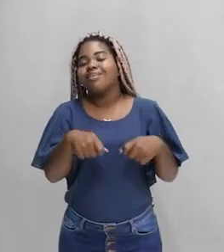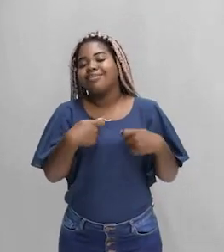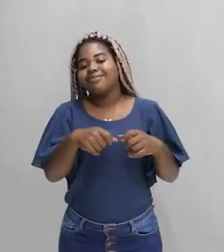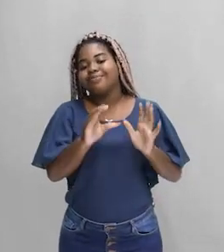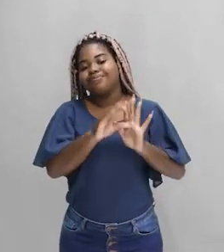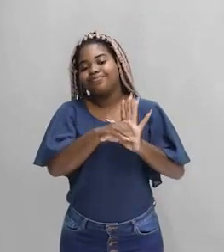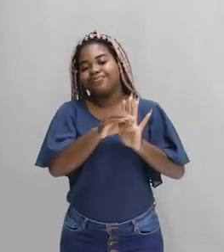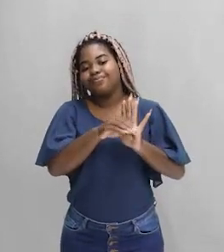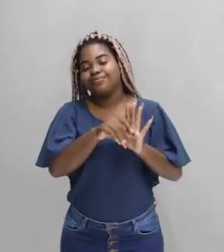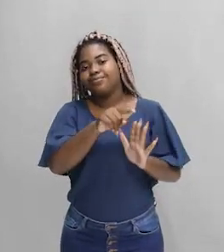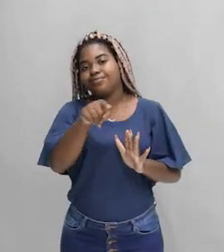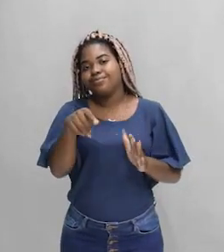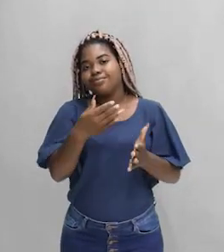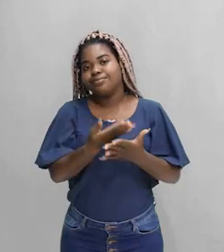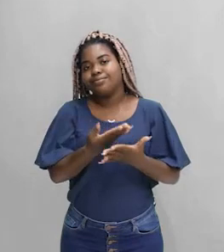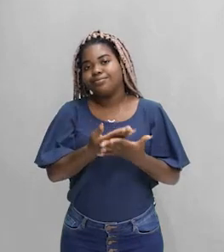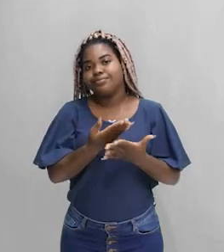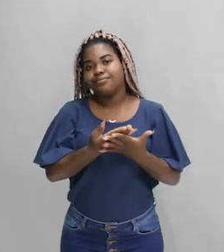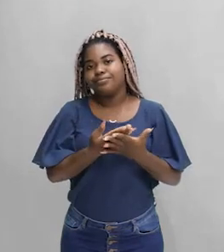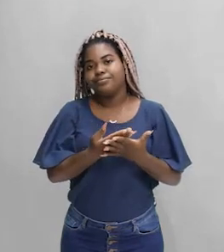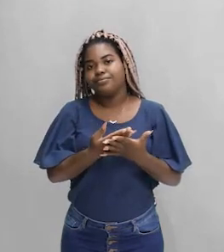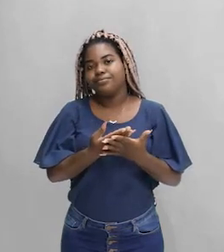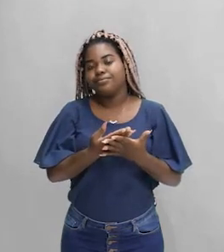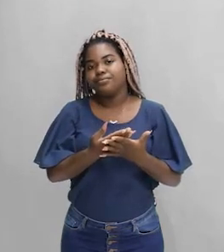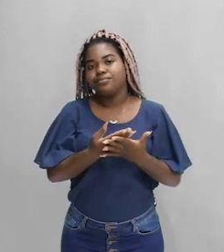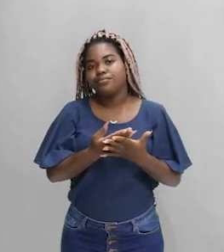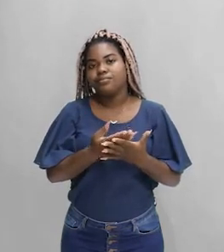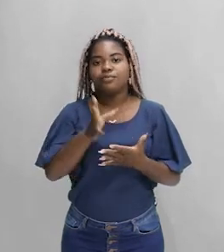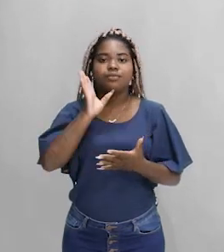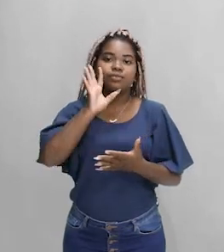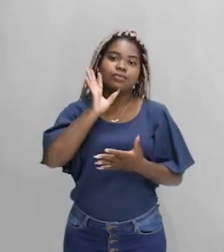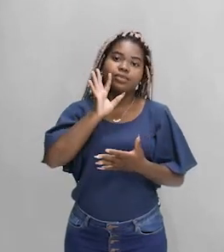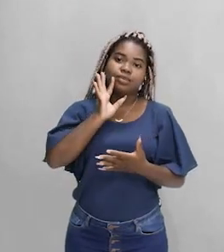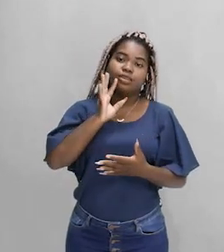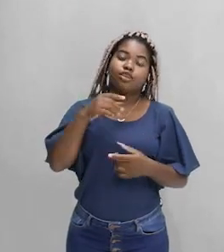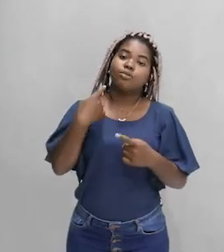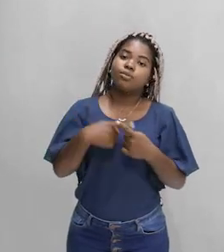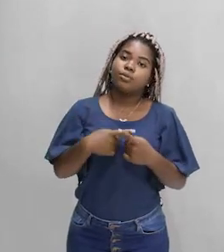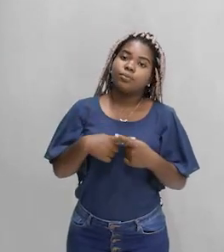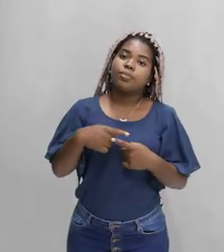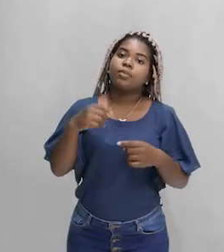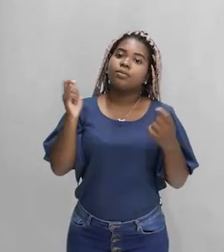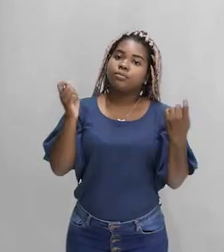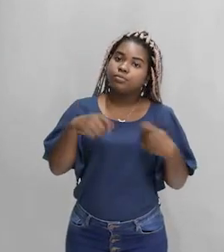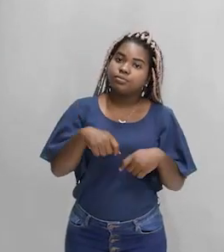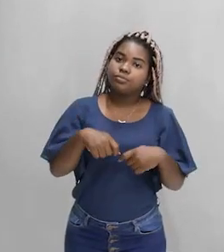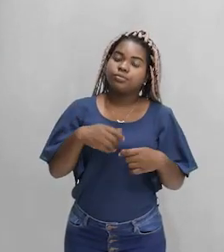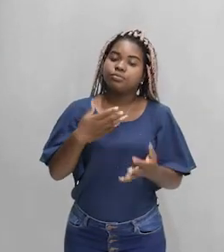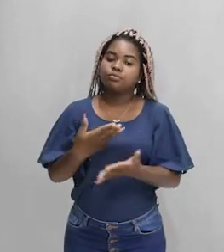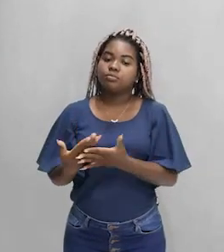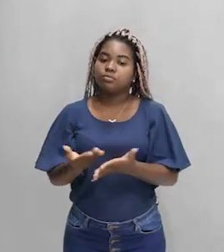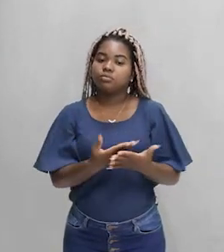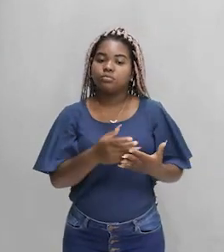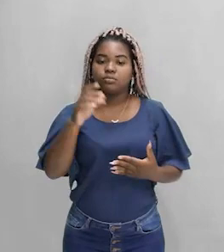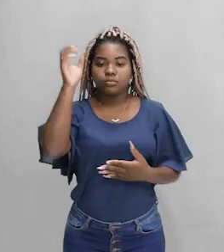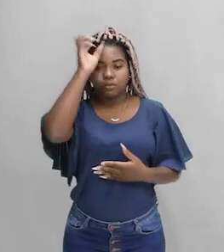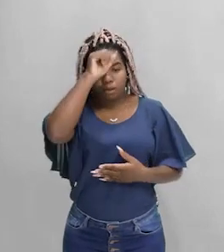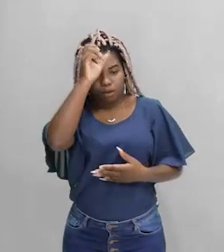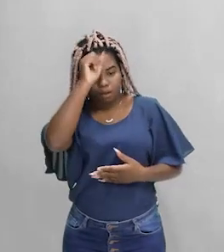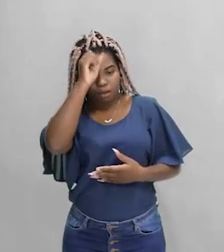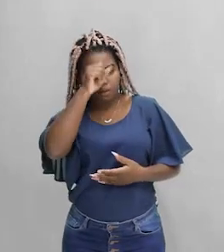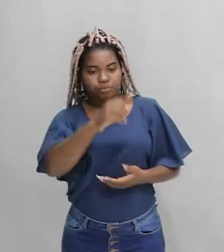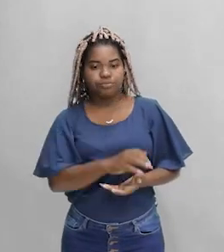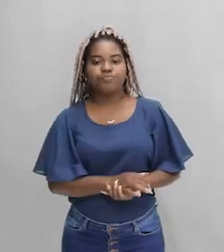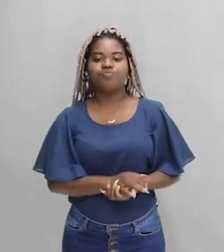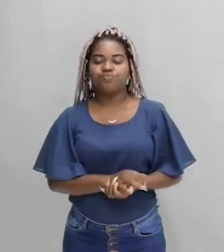já estudou, no caso da função quadrática. E isso é legal por quê? Porque garante que você fez o estudo lá, aprendeu tudo direitinho,